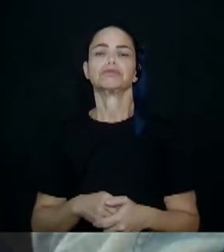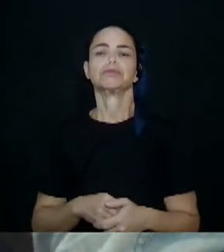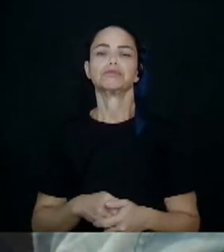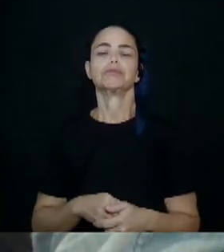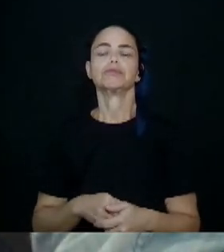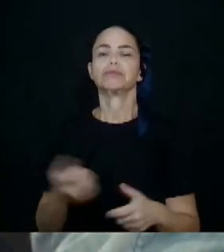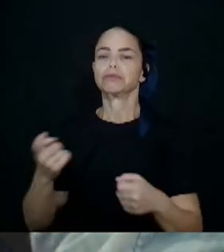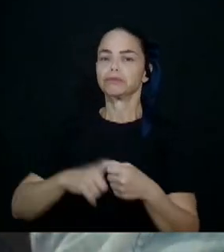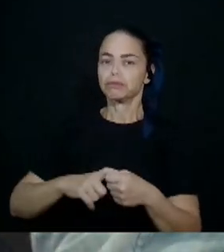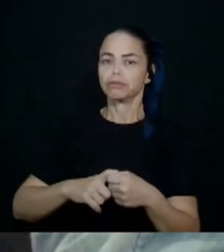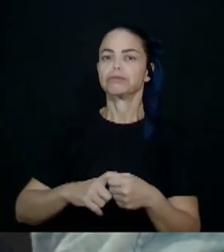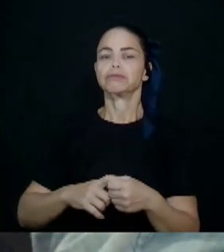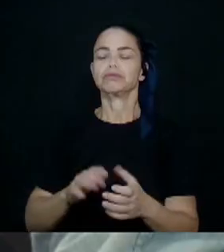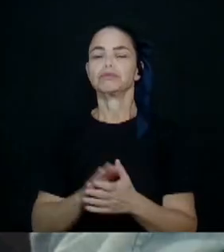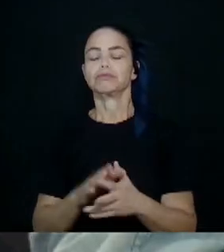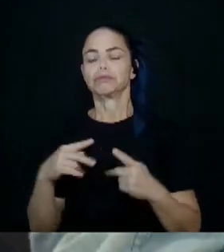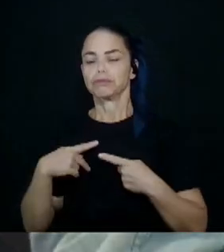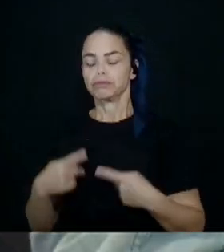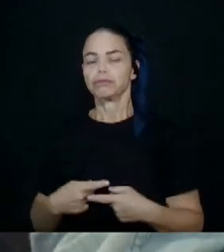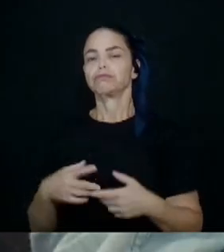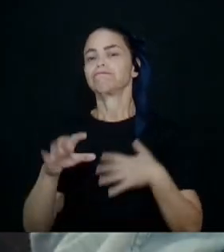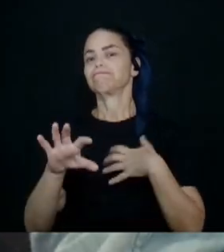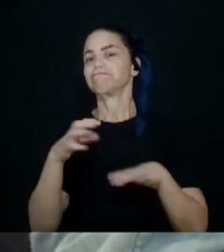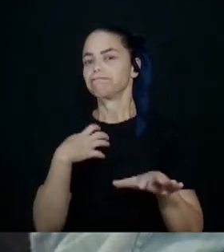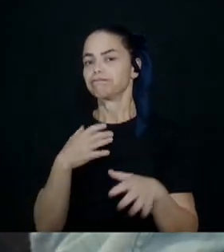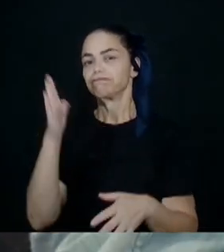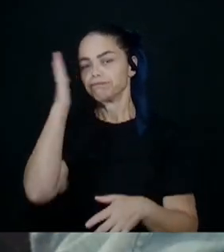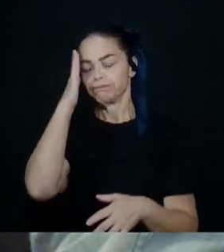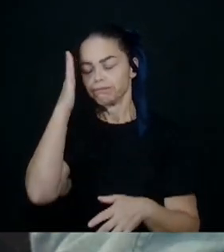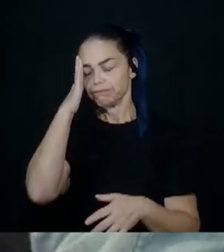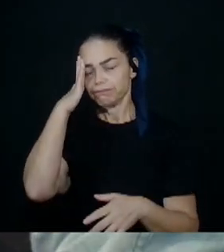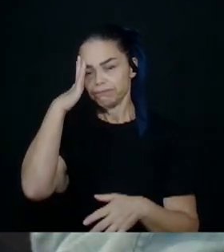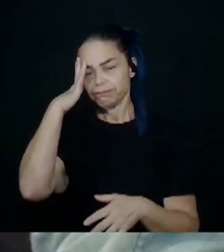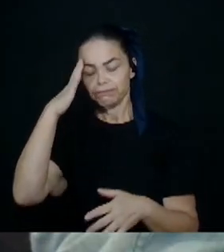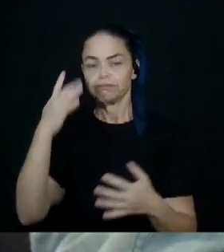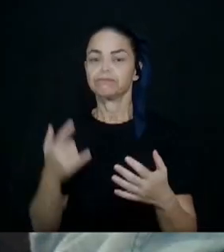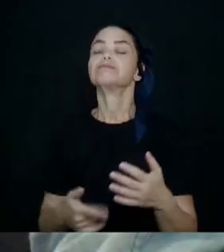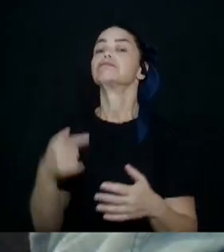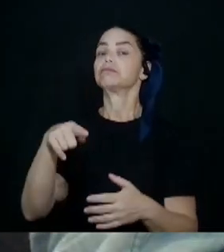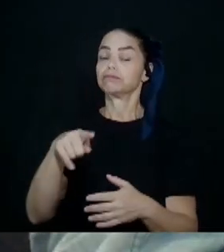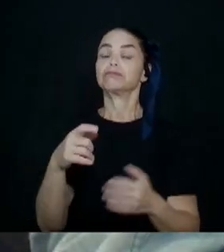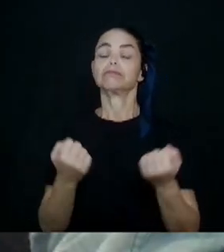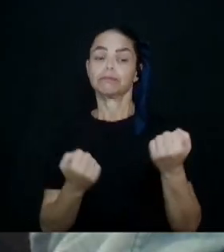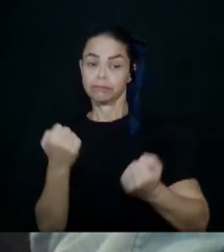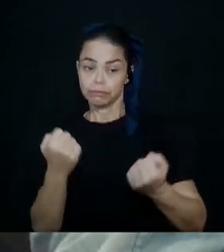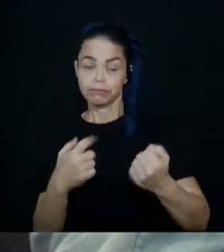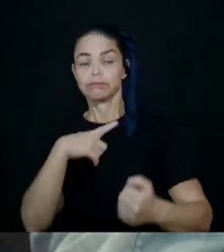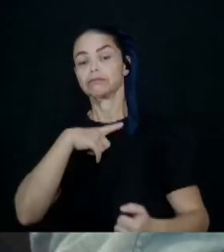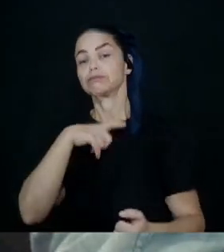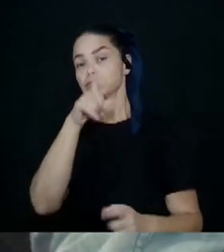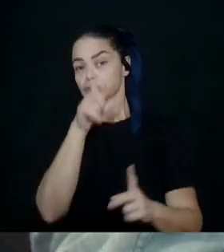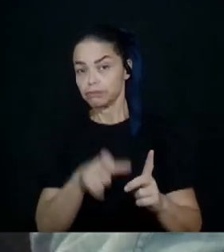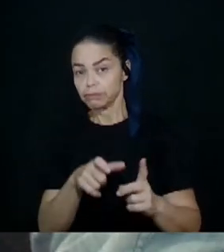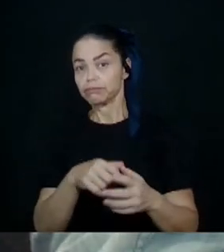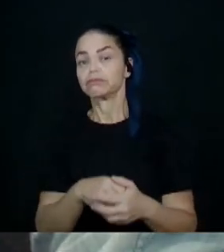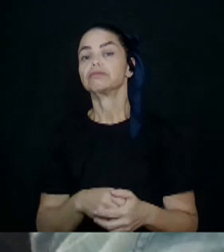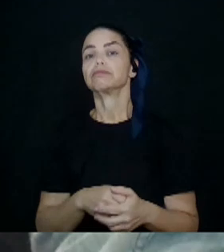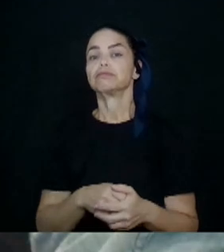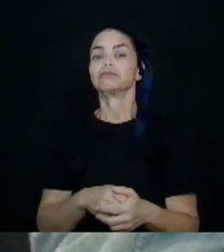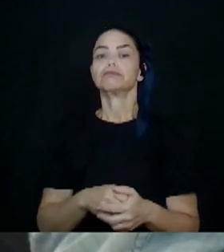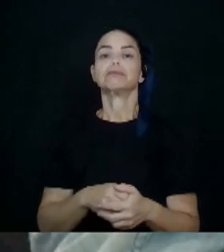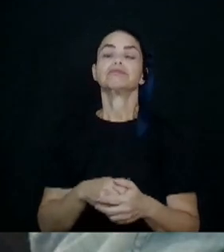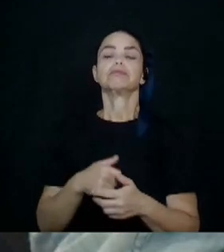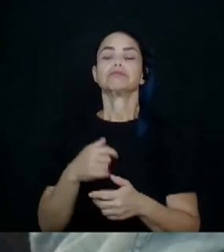volte, né? Com a humanização. Então, eu entender que atrás daquele veículo tem uma pessoa que, às vezes, a gente